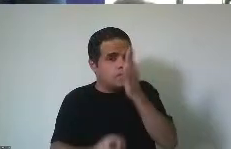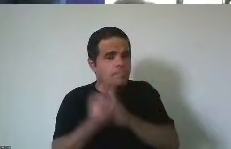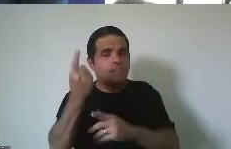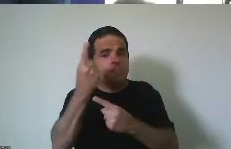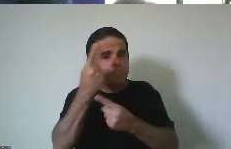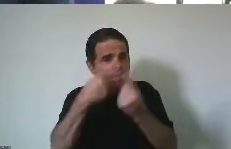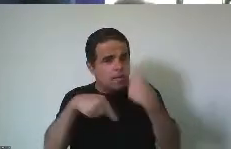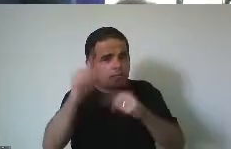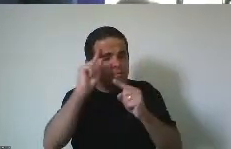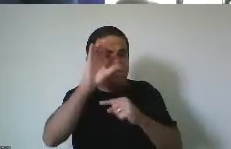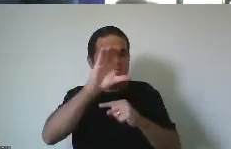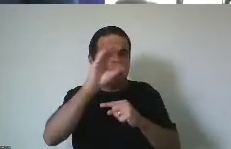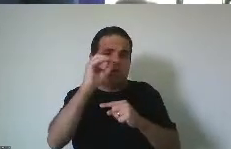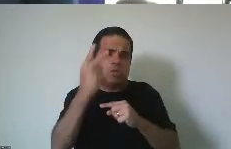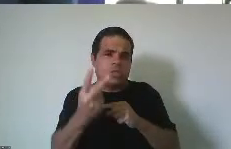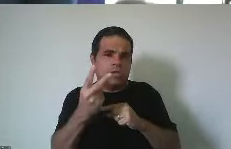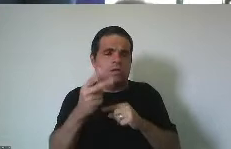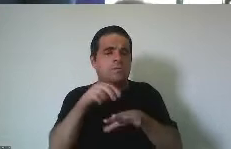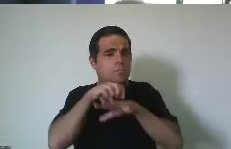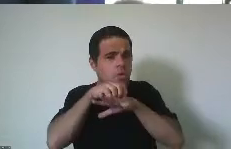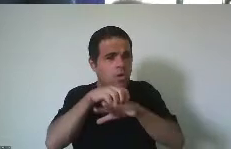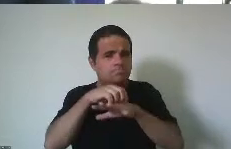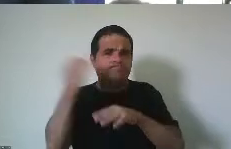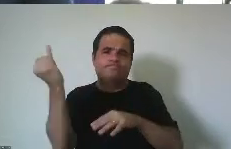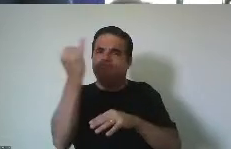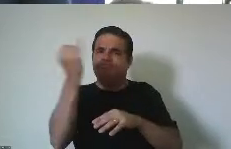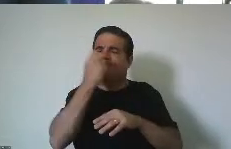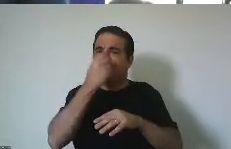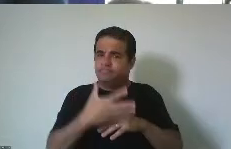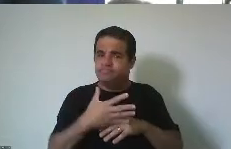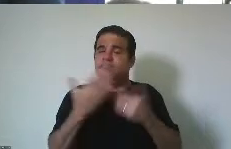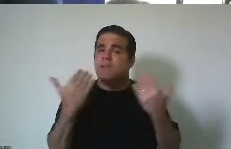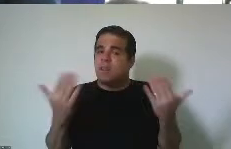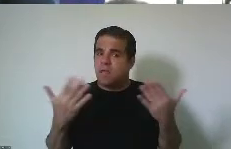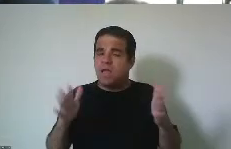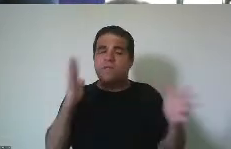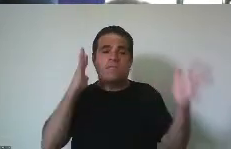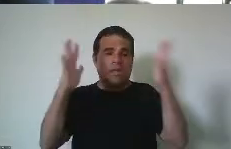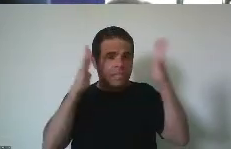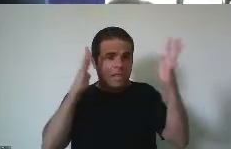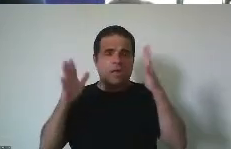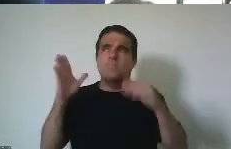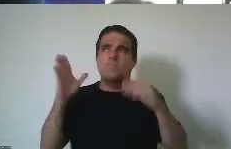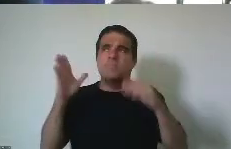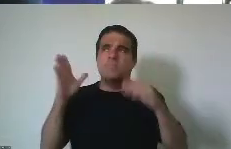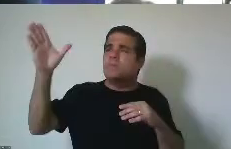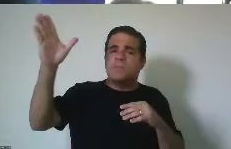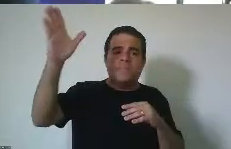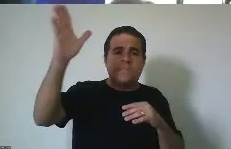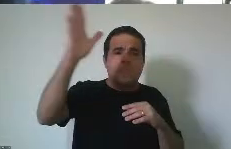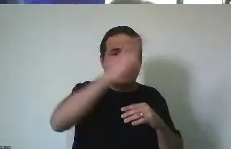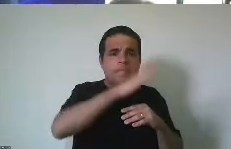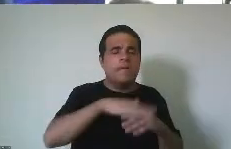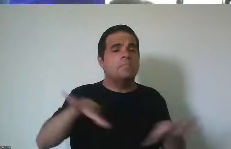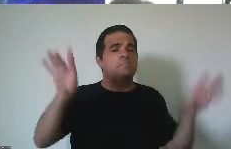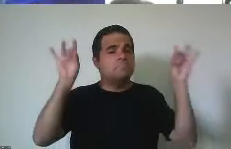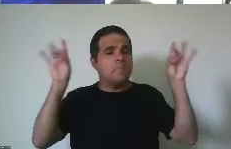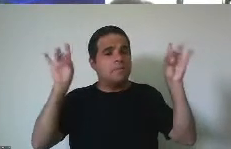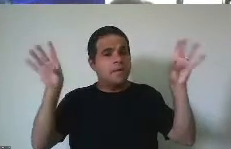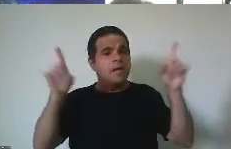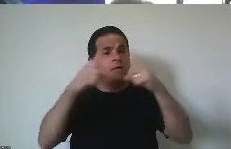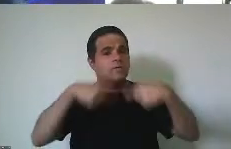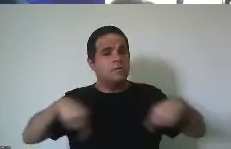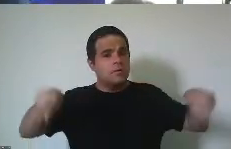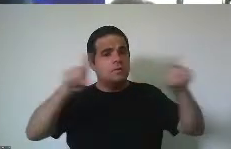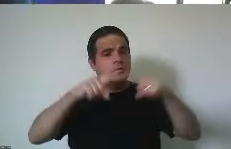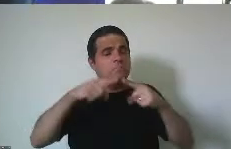os nossos veículos e tem uma Frota importante de veículos leves e caminhões que ficam rodando para garantir a excelência na operação e manutenção que é muito